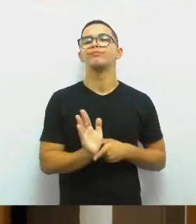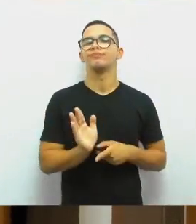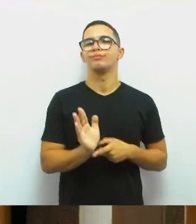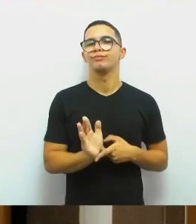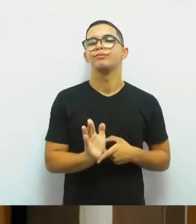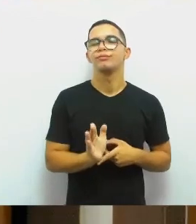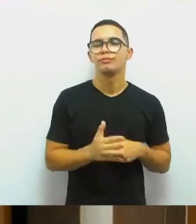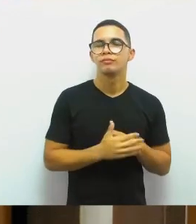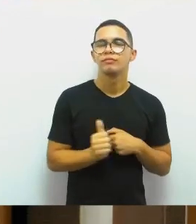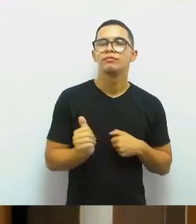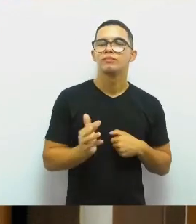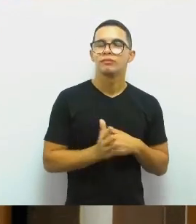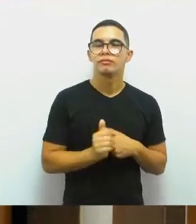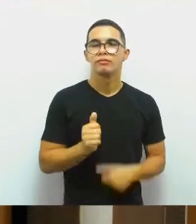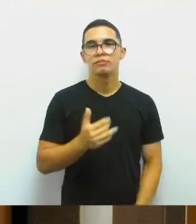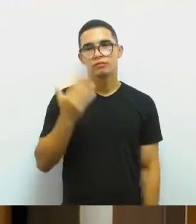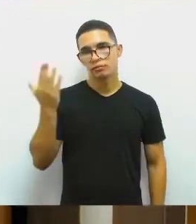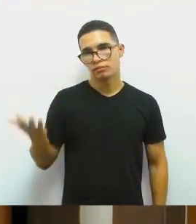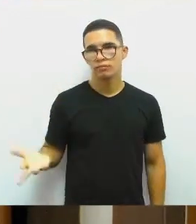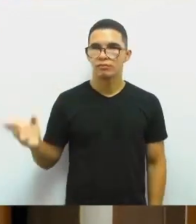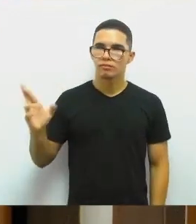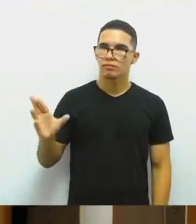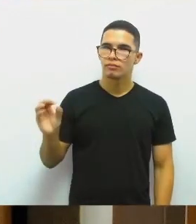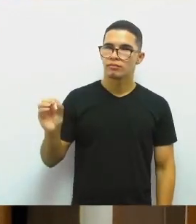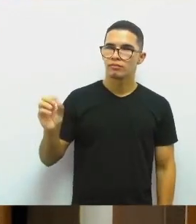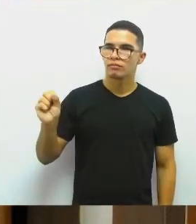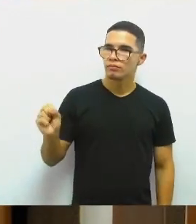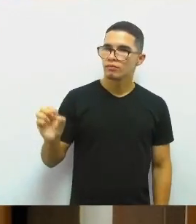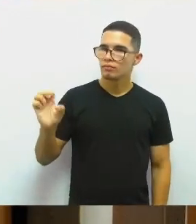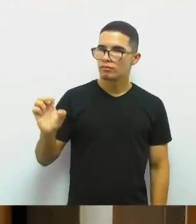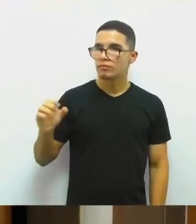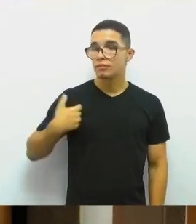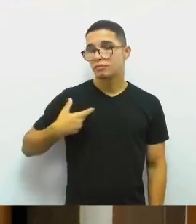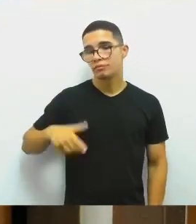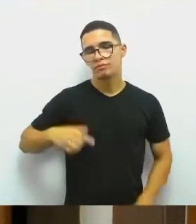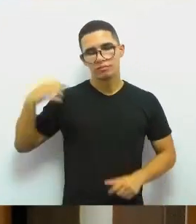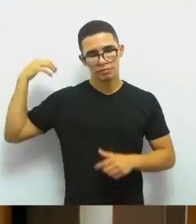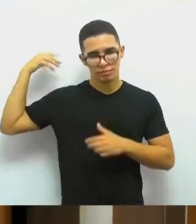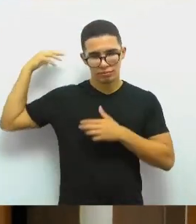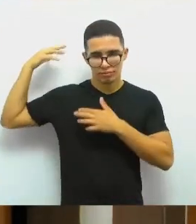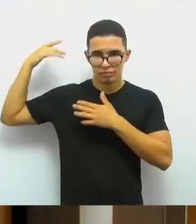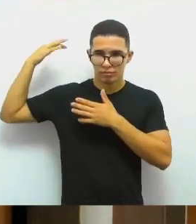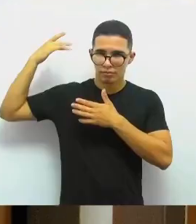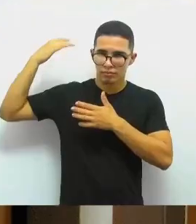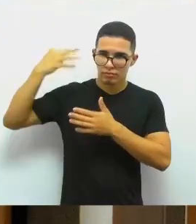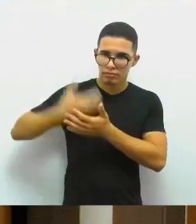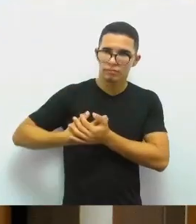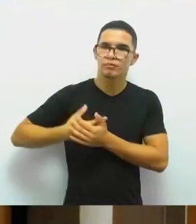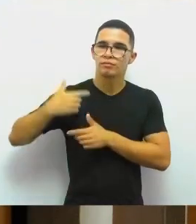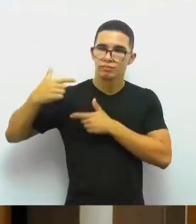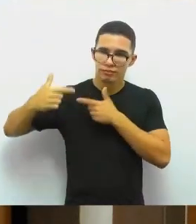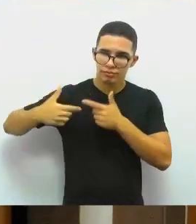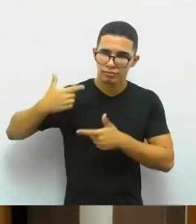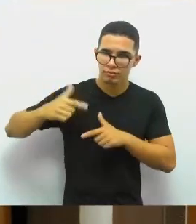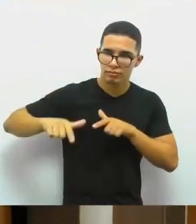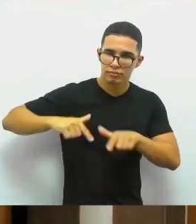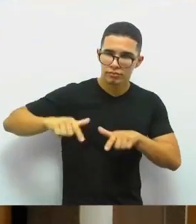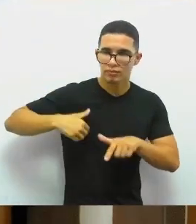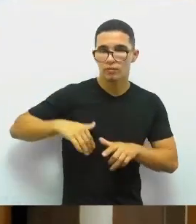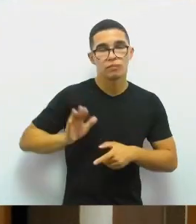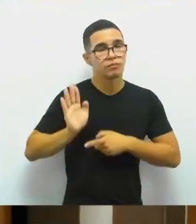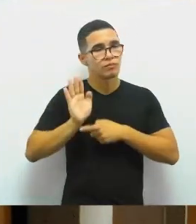E isso, a Rose tem demonstrado ao longo dos anos que tem trabalhado, que o atendimento